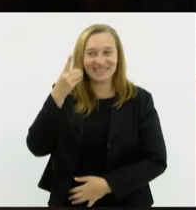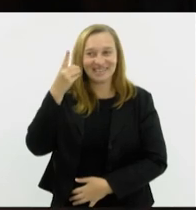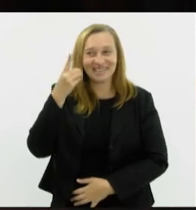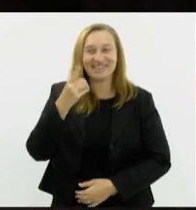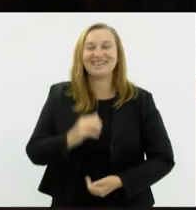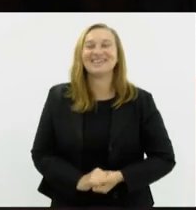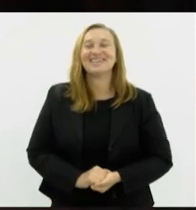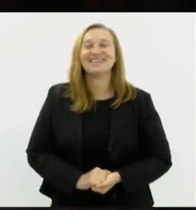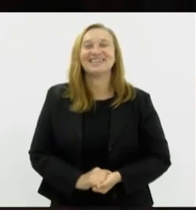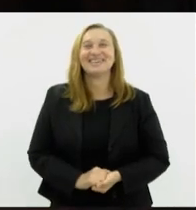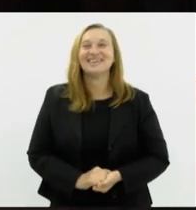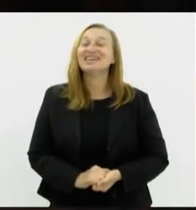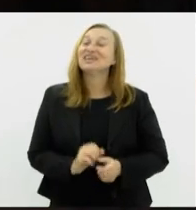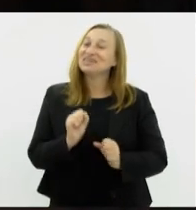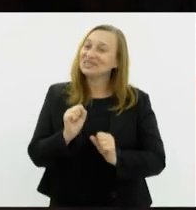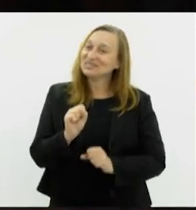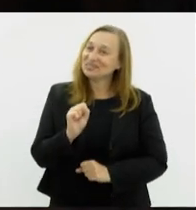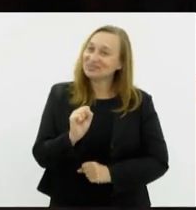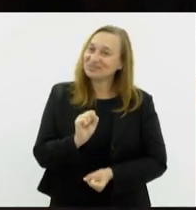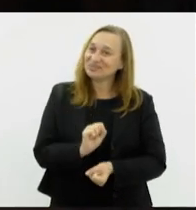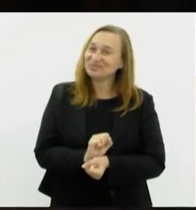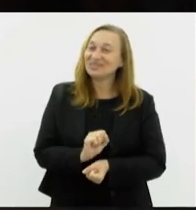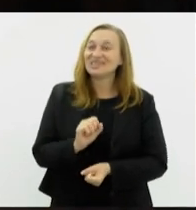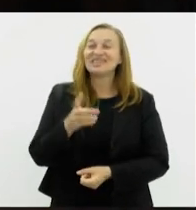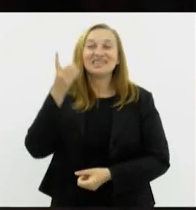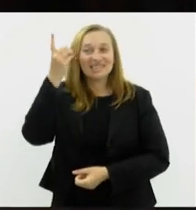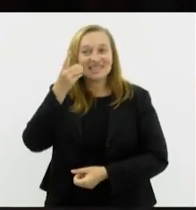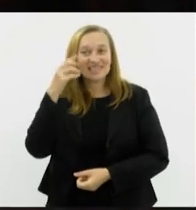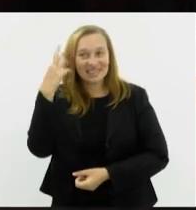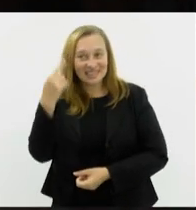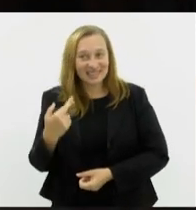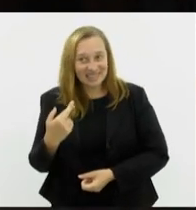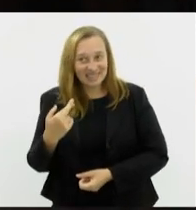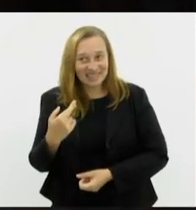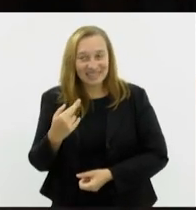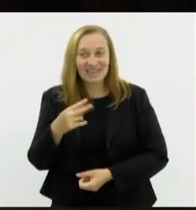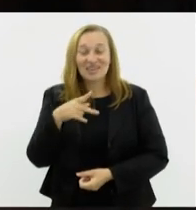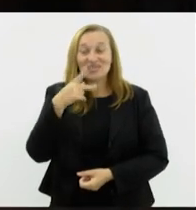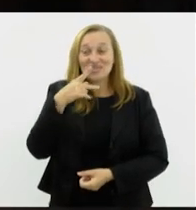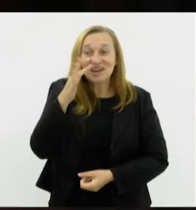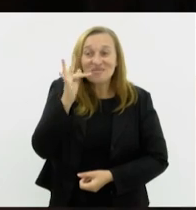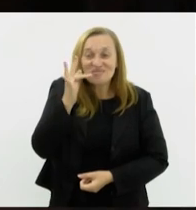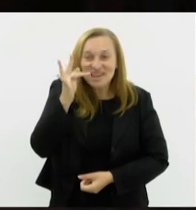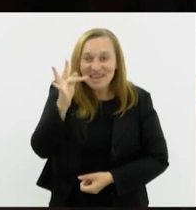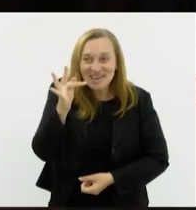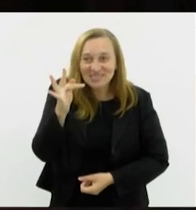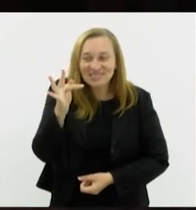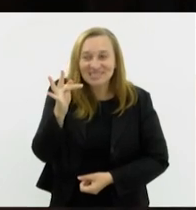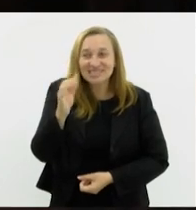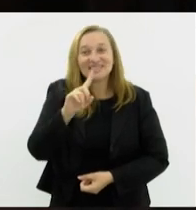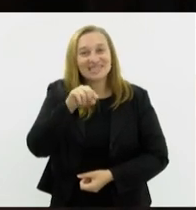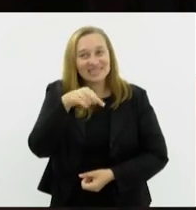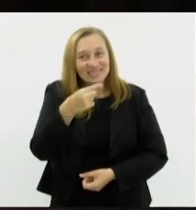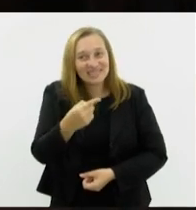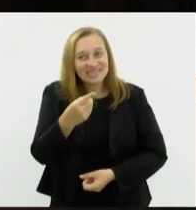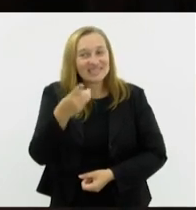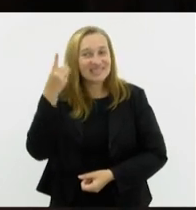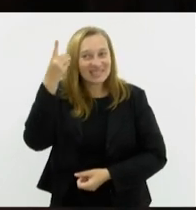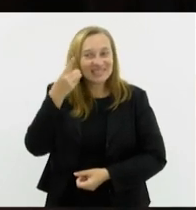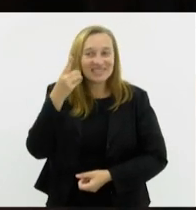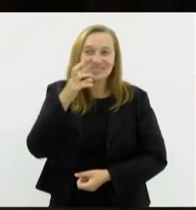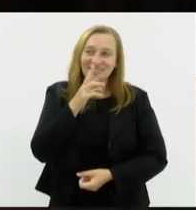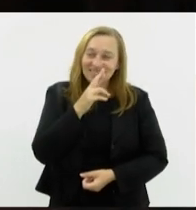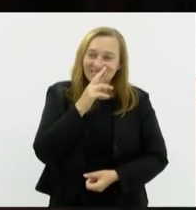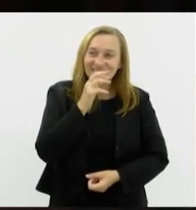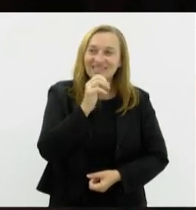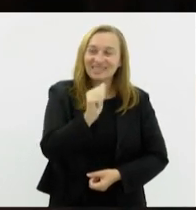minutinho. Deputado, só um instantinho. A deputada Renata vai fazer uma brevíssima consideração, em seguida, deputado Rodrigo